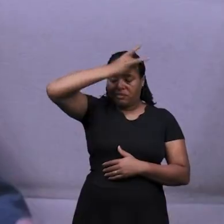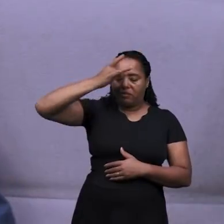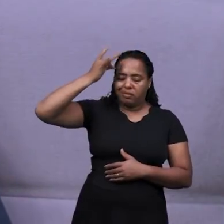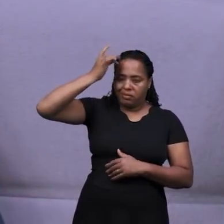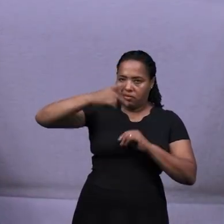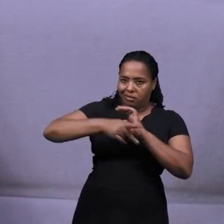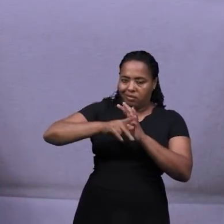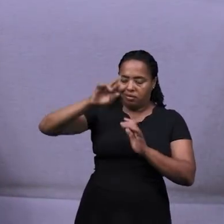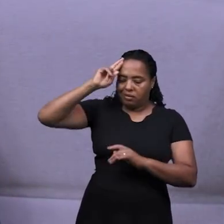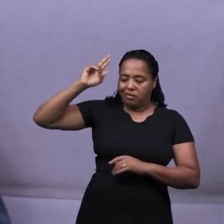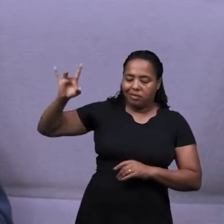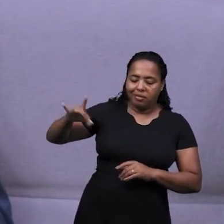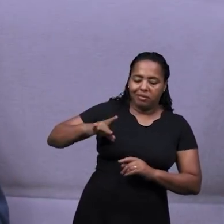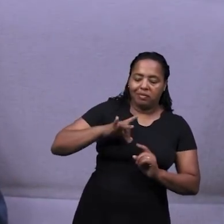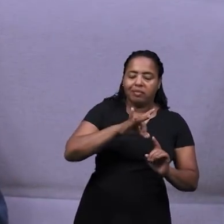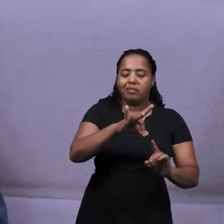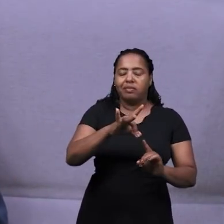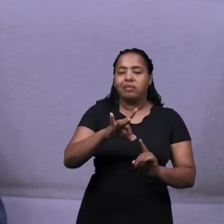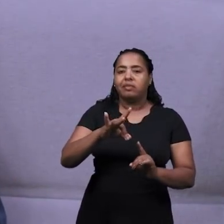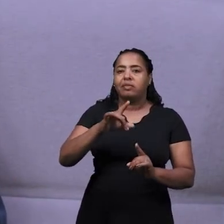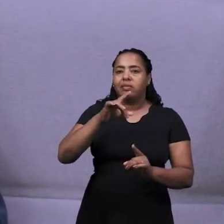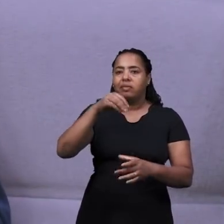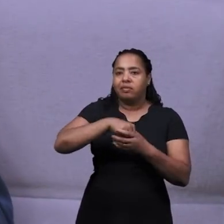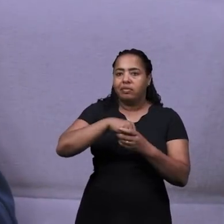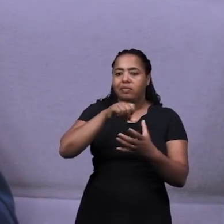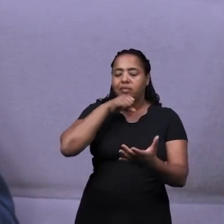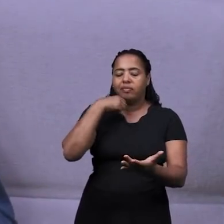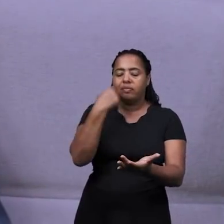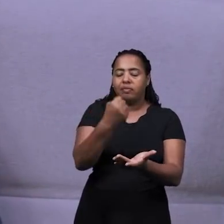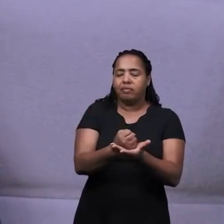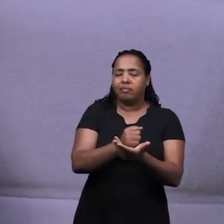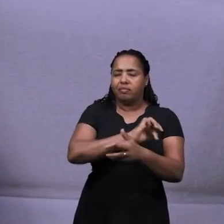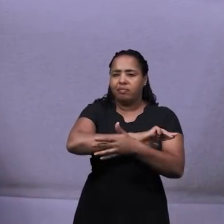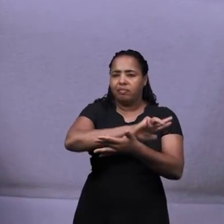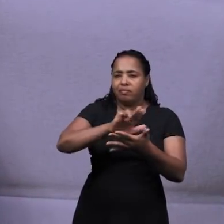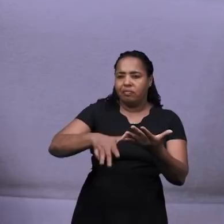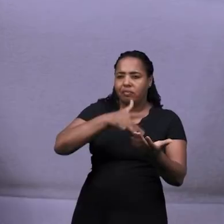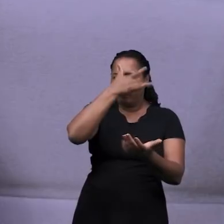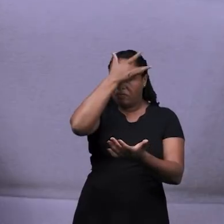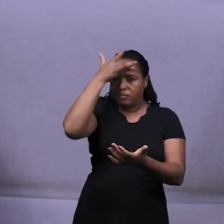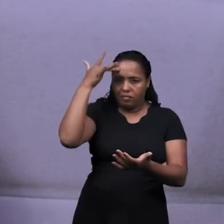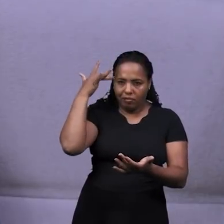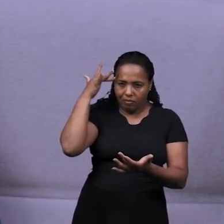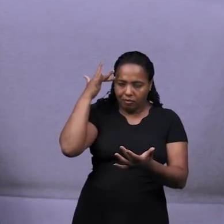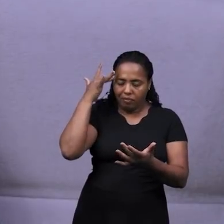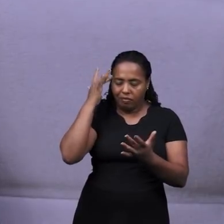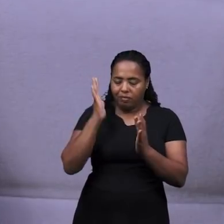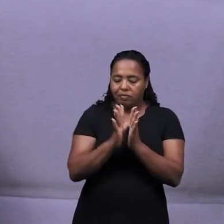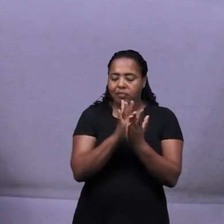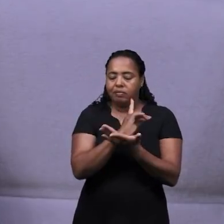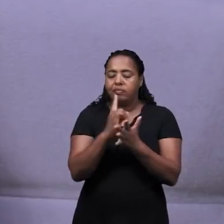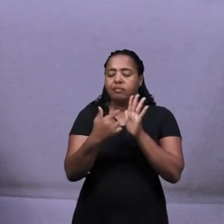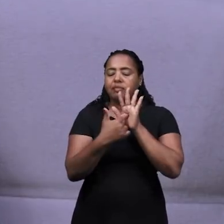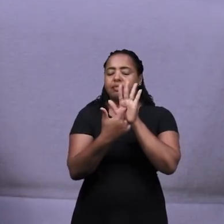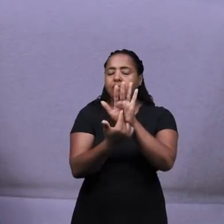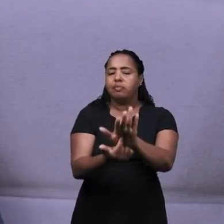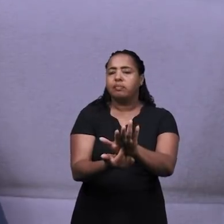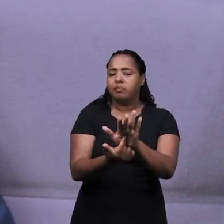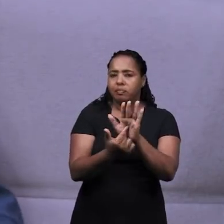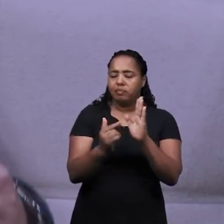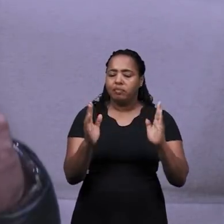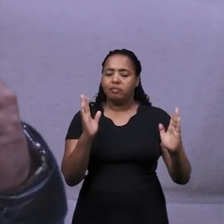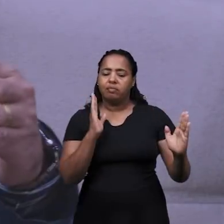Senhor, no Velho Testamento, com diversas pessoas, era exatamente um